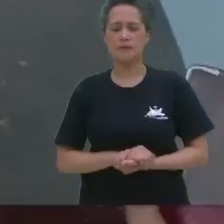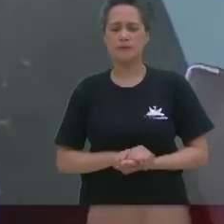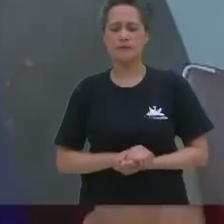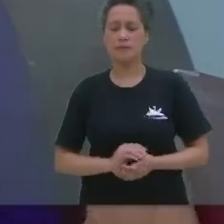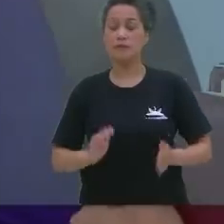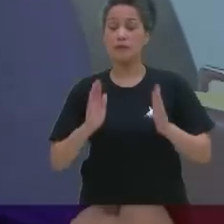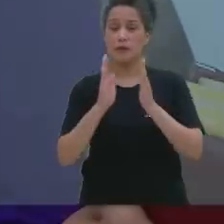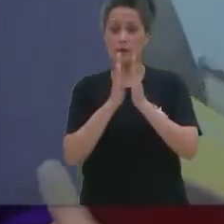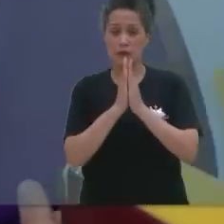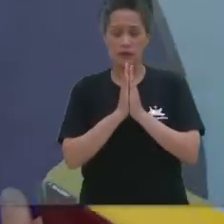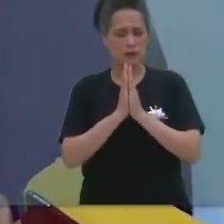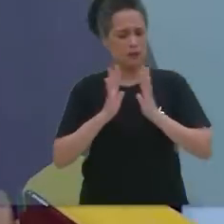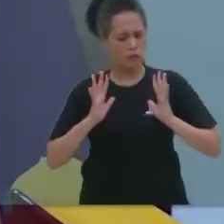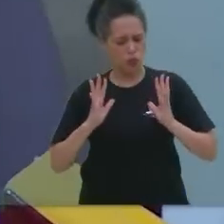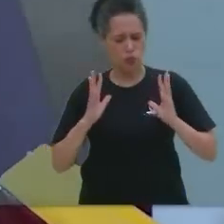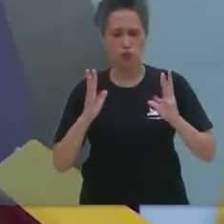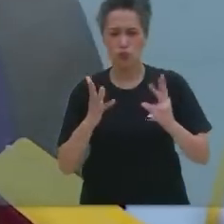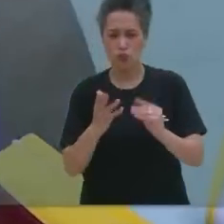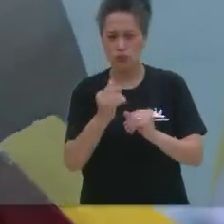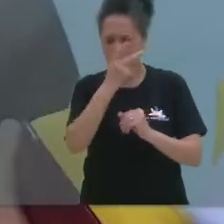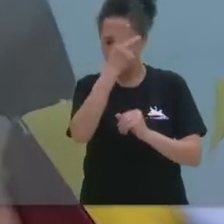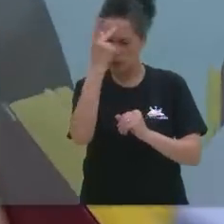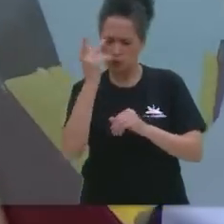Rezemos pelos nossos associados.